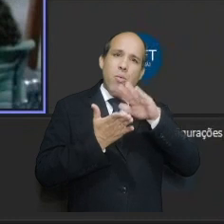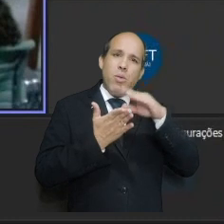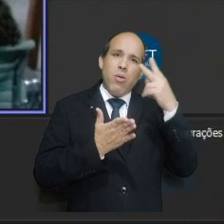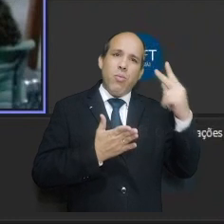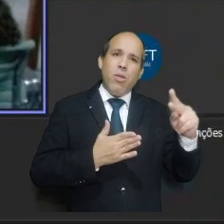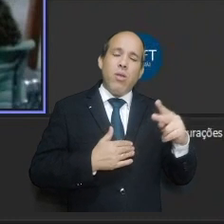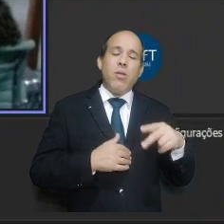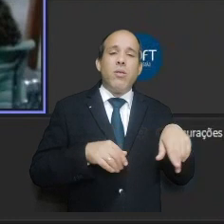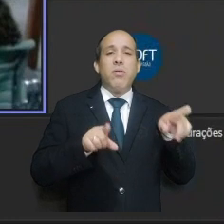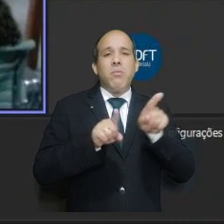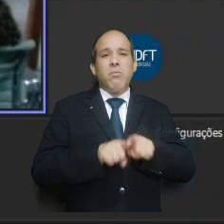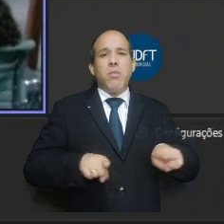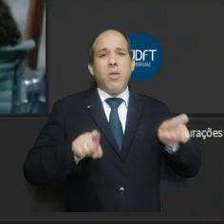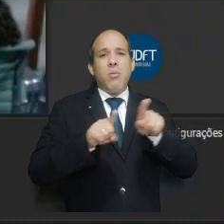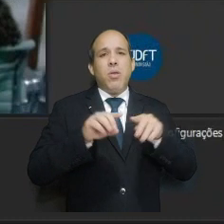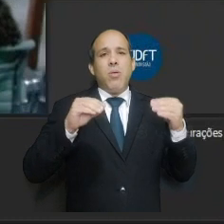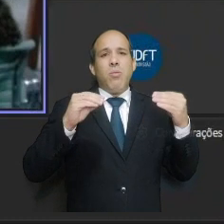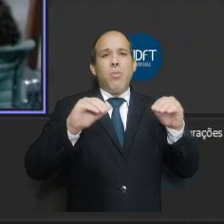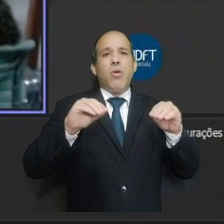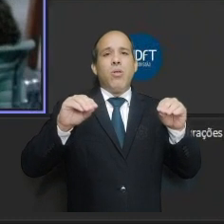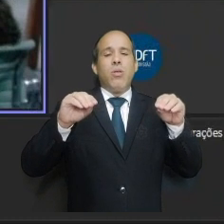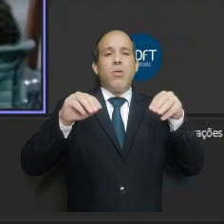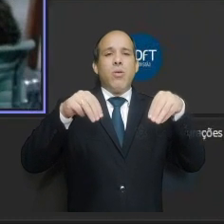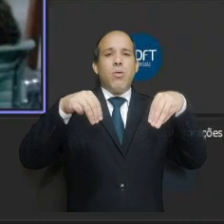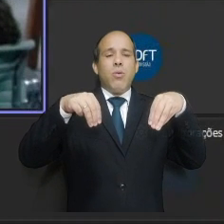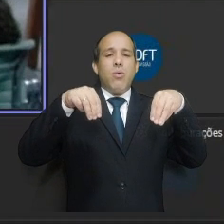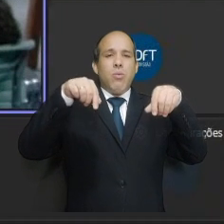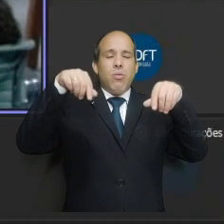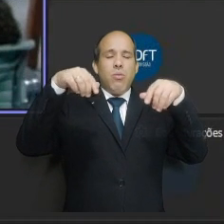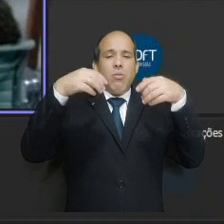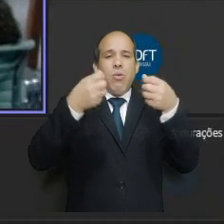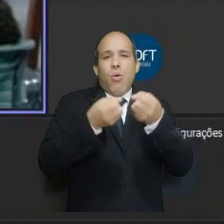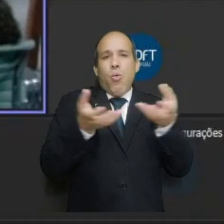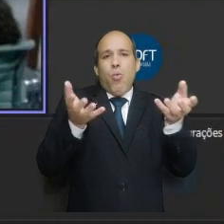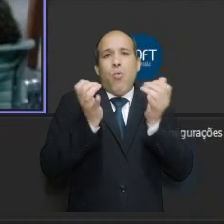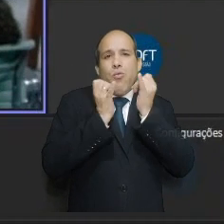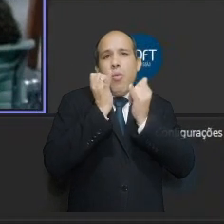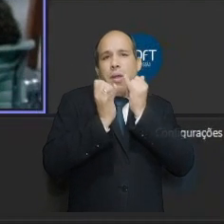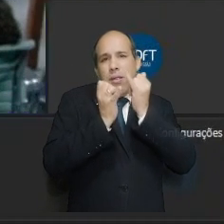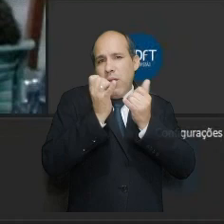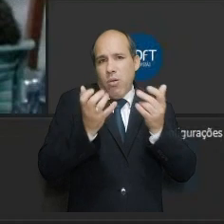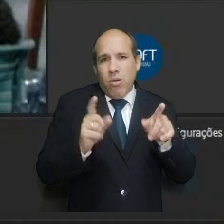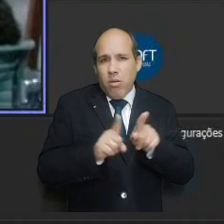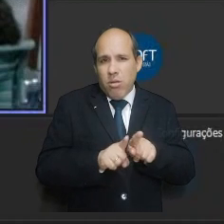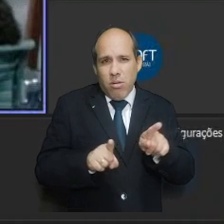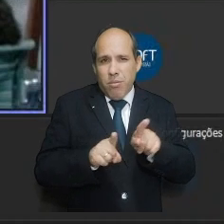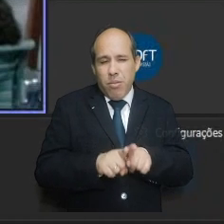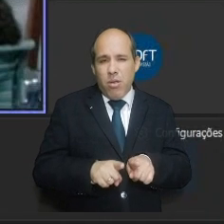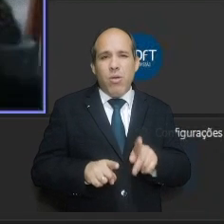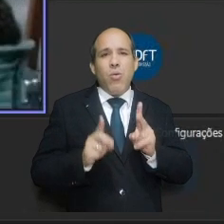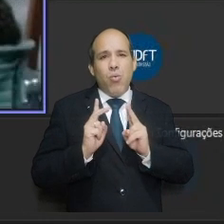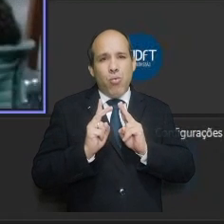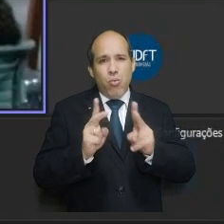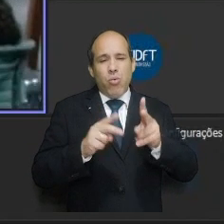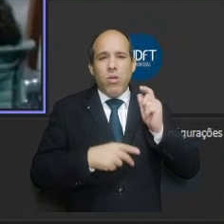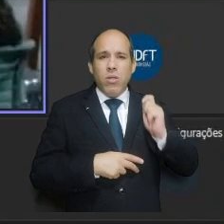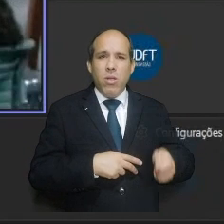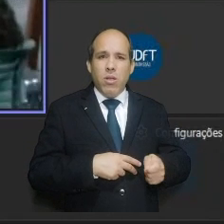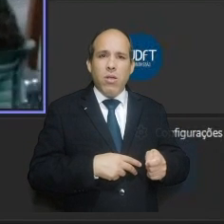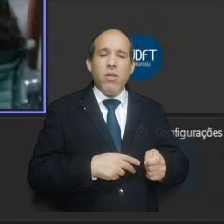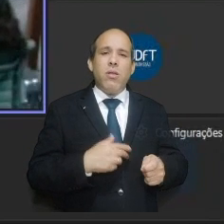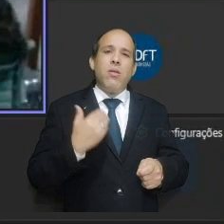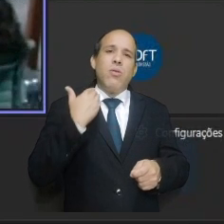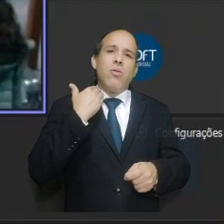aquela penalidade, coloca-se no mural, enfim, Por esse motivo, eu mantenho